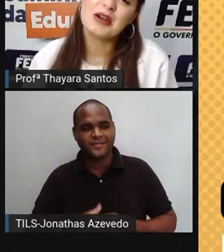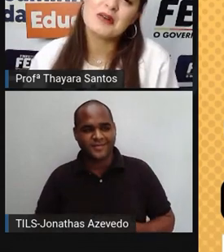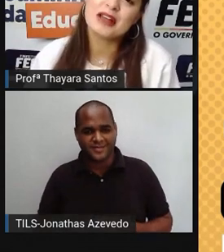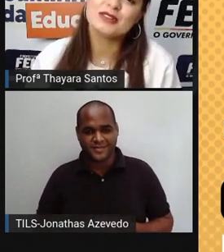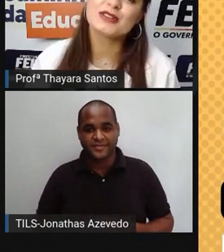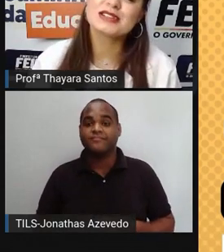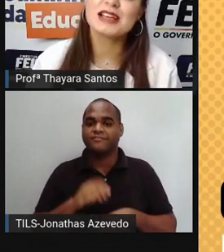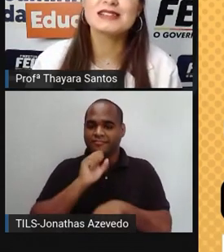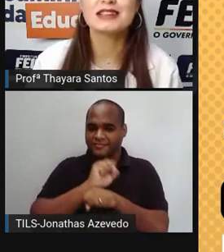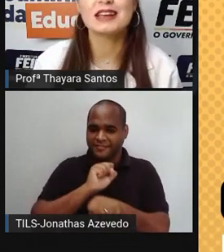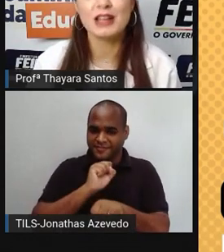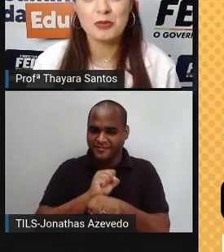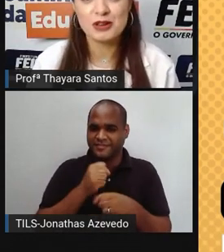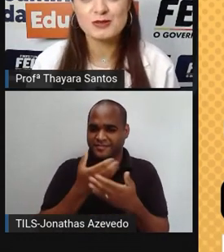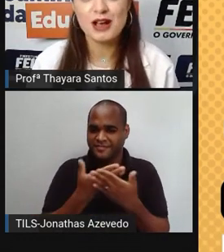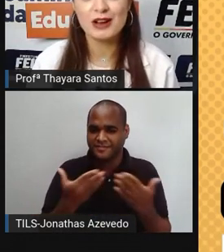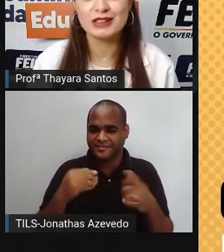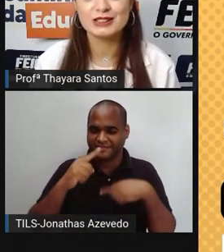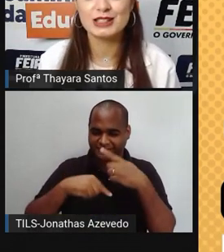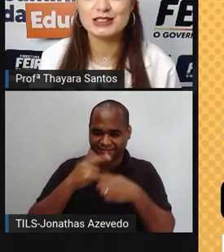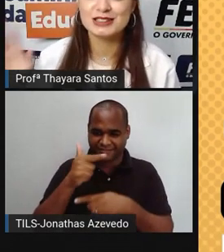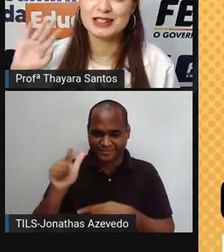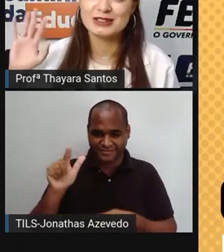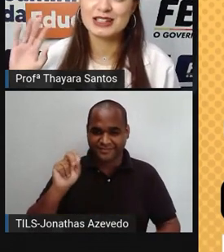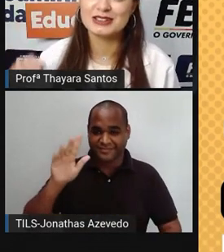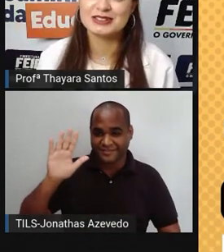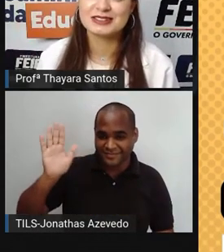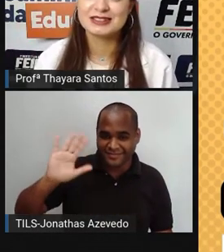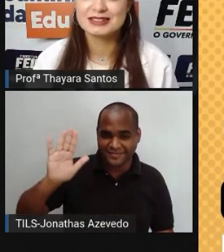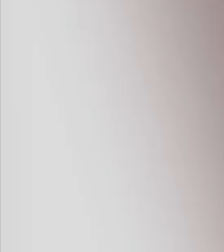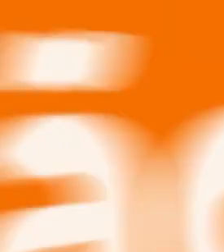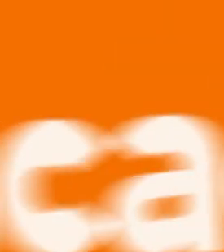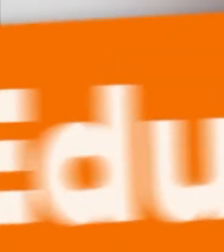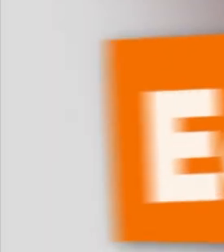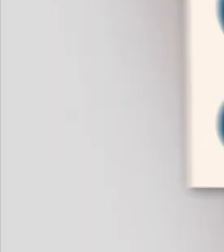Então eu aguardo vocês e até a próxima aula, gente. Tchau, tchau.